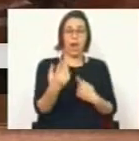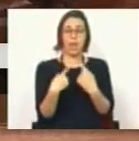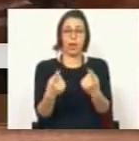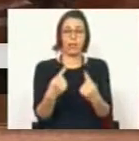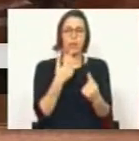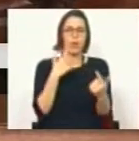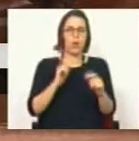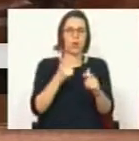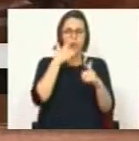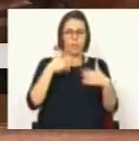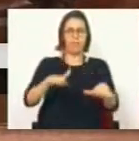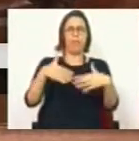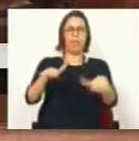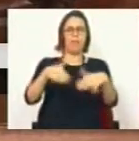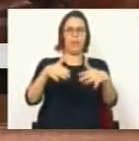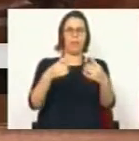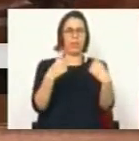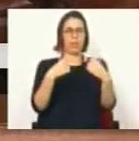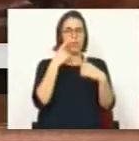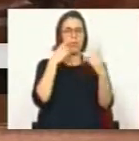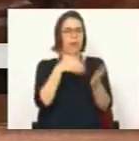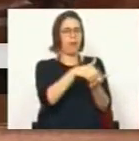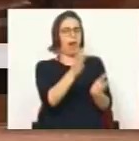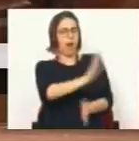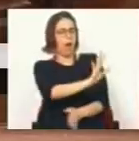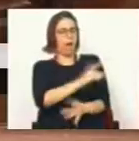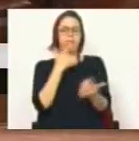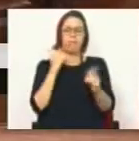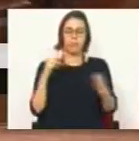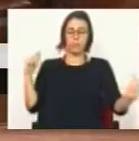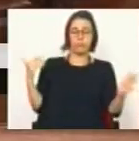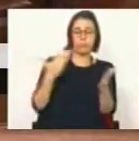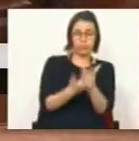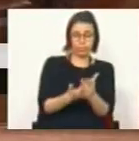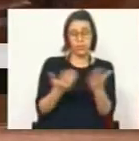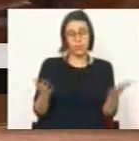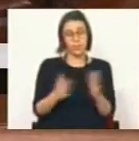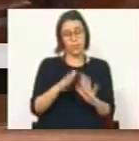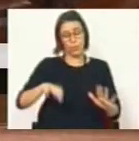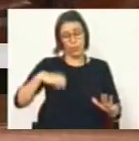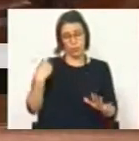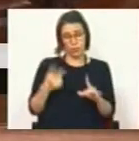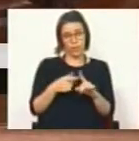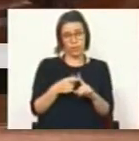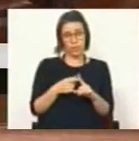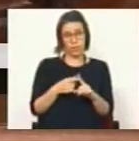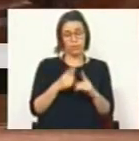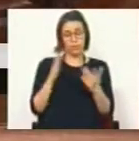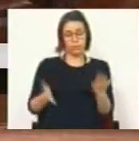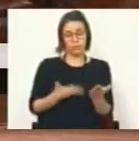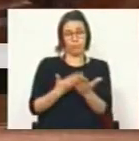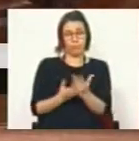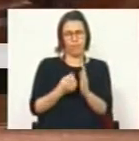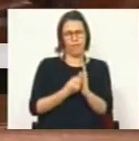podemos estar a empurrar as pessoas para fora dos transportes públicos. Por isso, ao longo dos anos, os Verdes